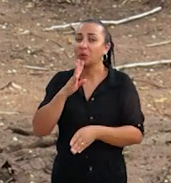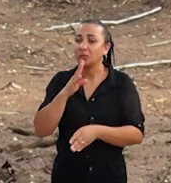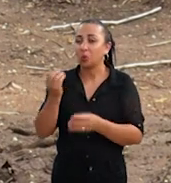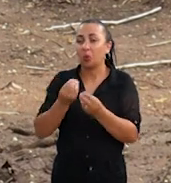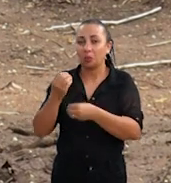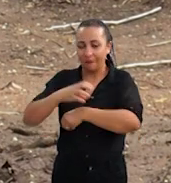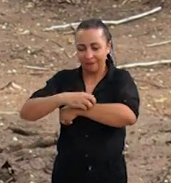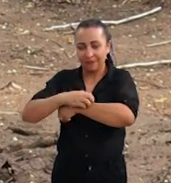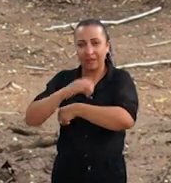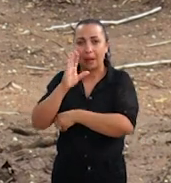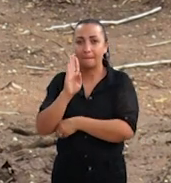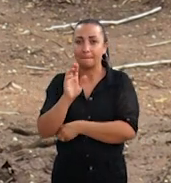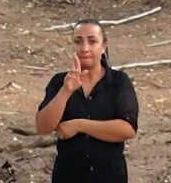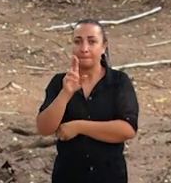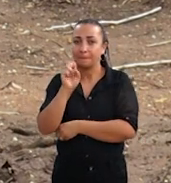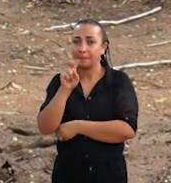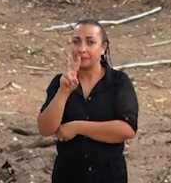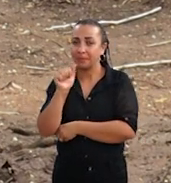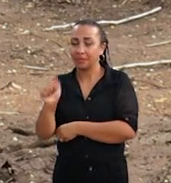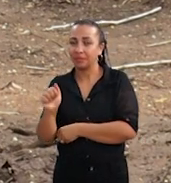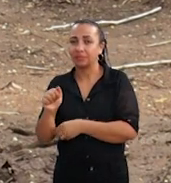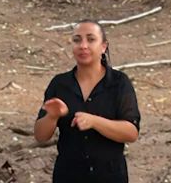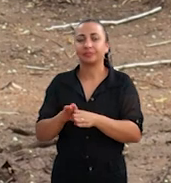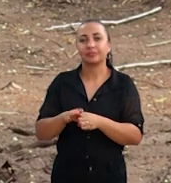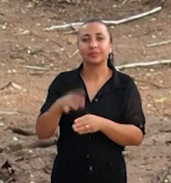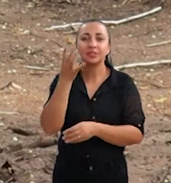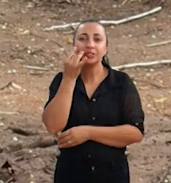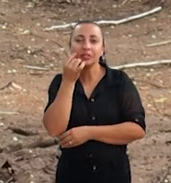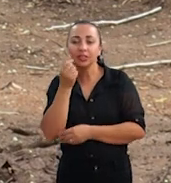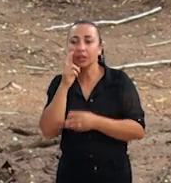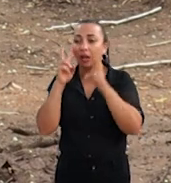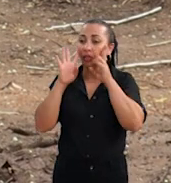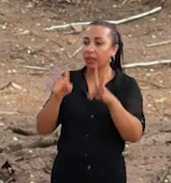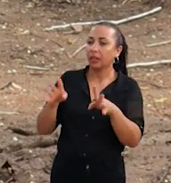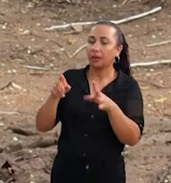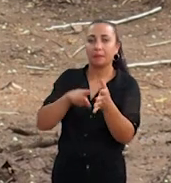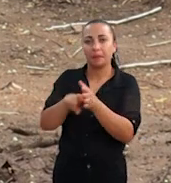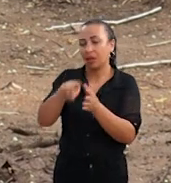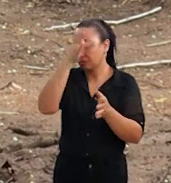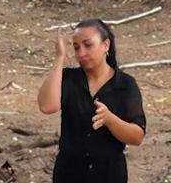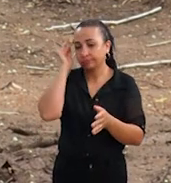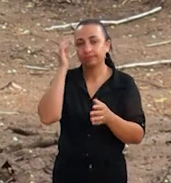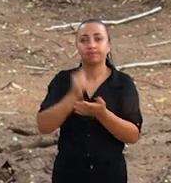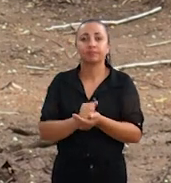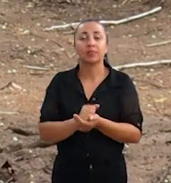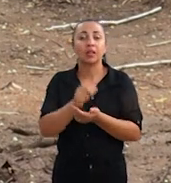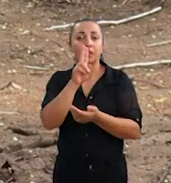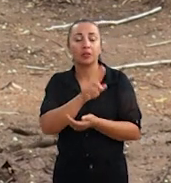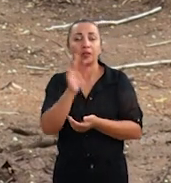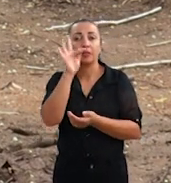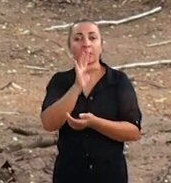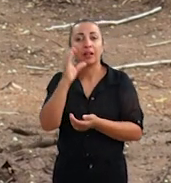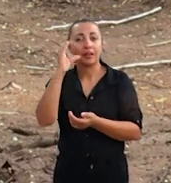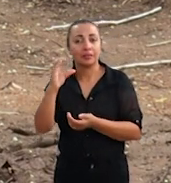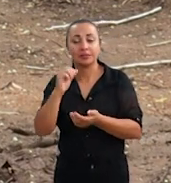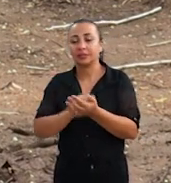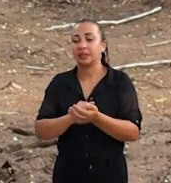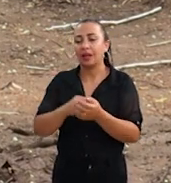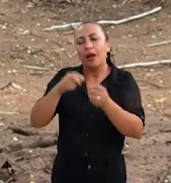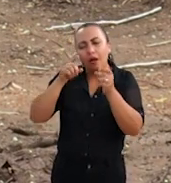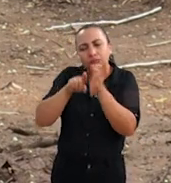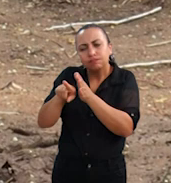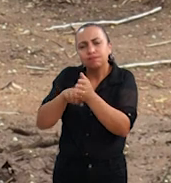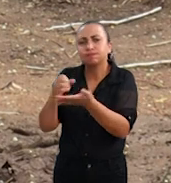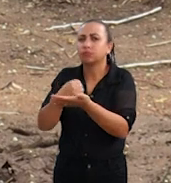como ferida braba. Endêmica no Ceará, a leishmaniose chamou a atenção de pesquisadores da Universidade Federal do Cariri, que se